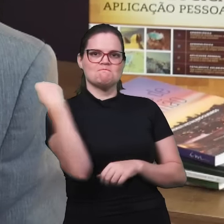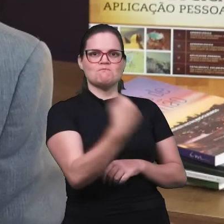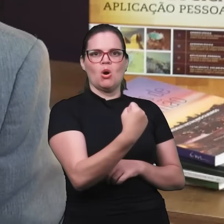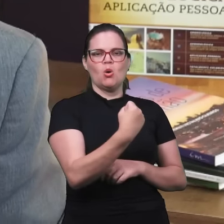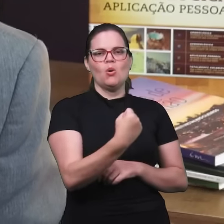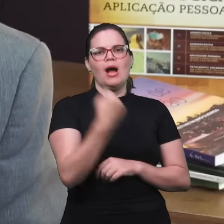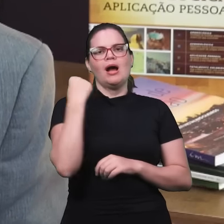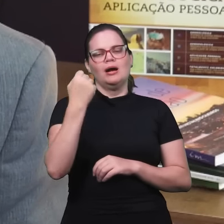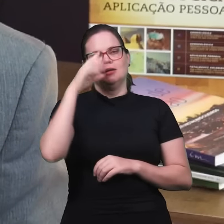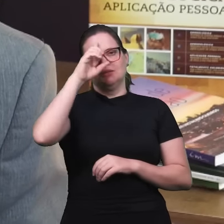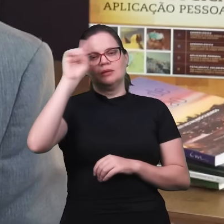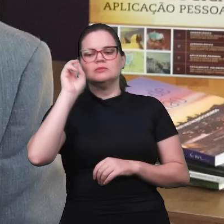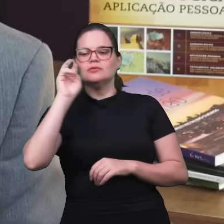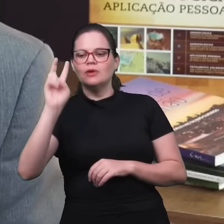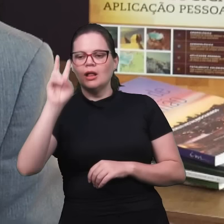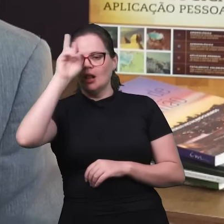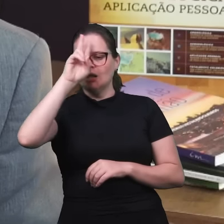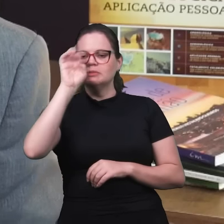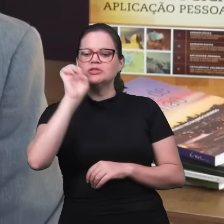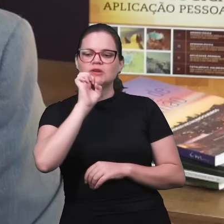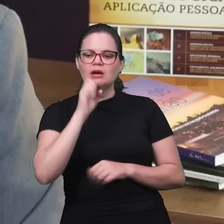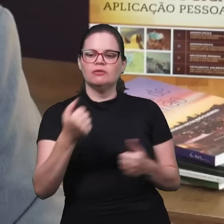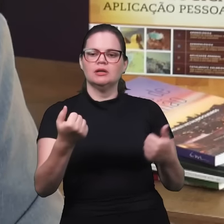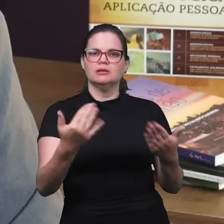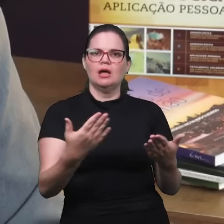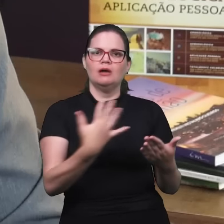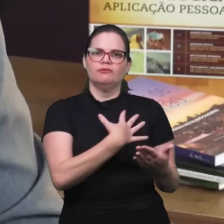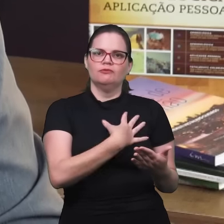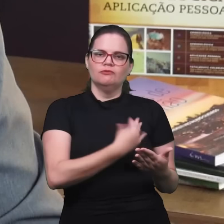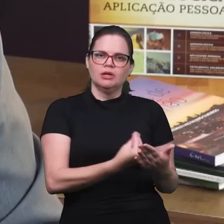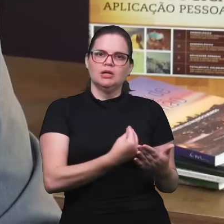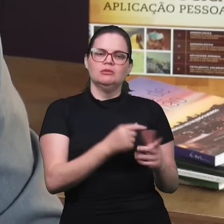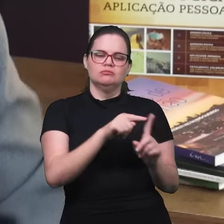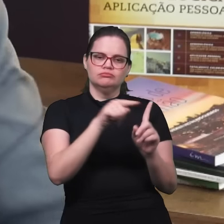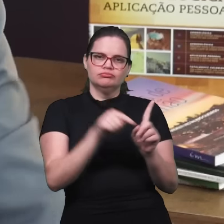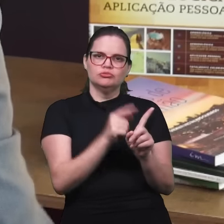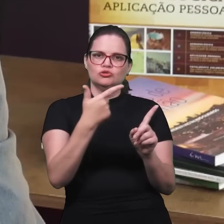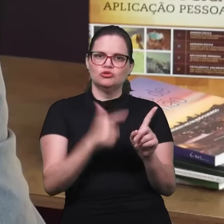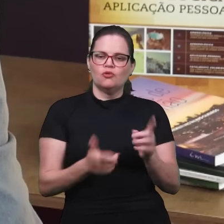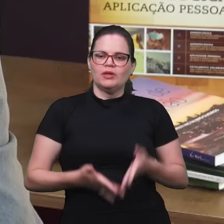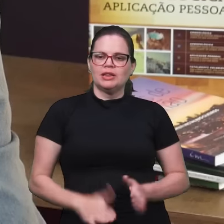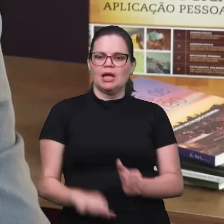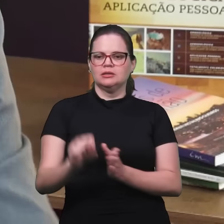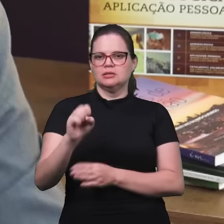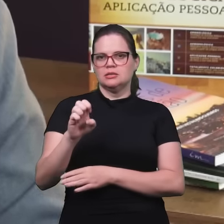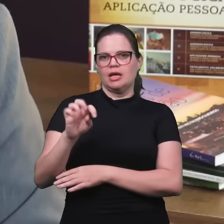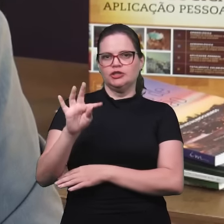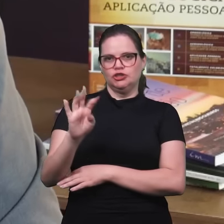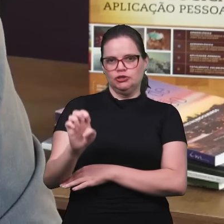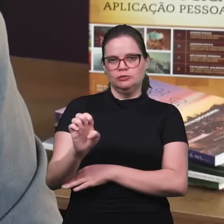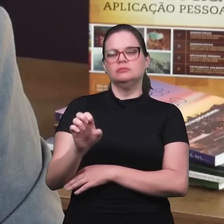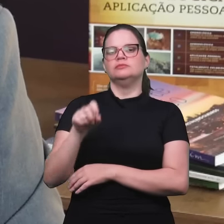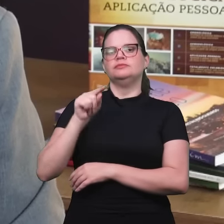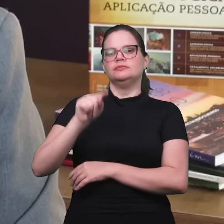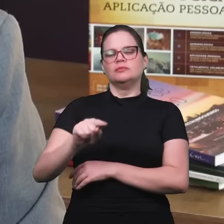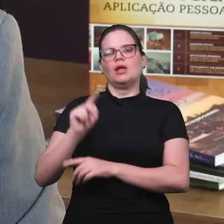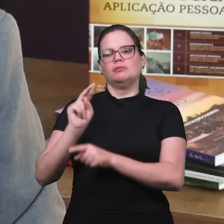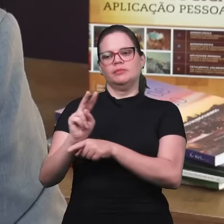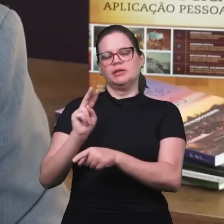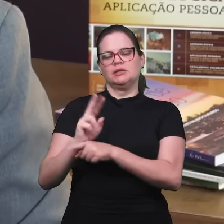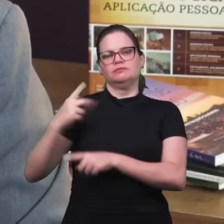e a genealogia aqui é preservada, né? É o que nós tratamos nos episódios passados sobre a genealogia